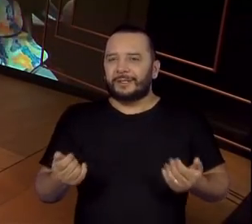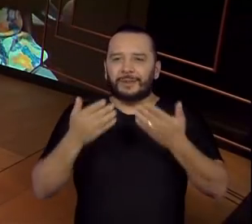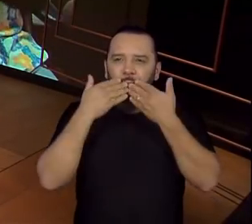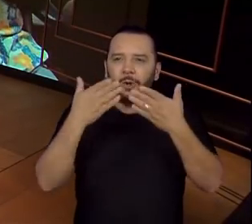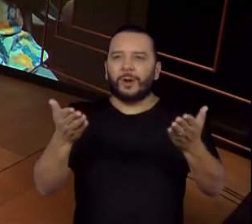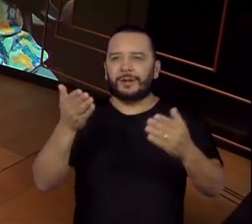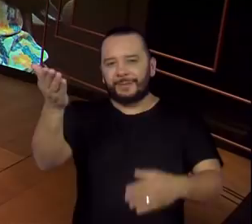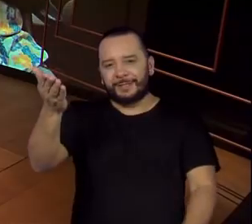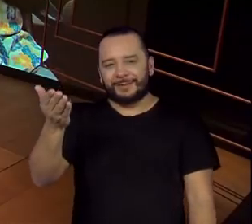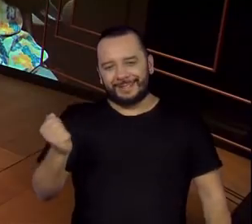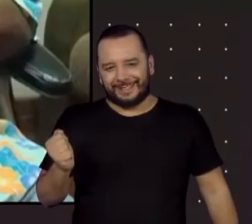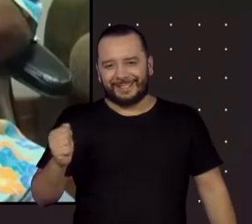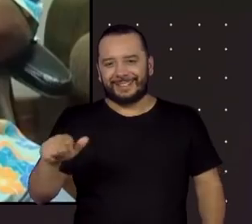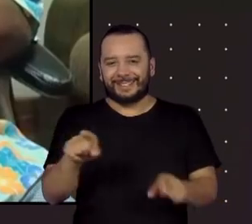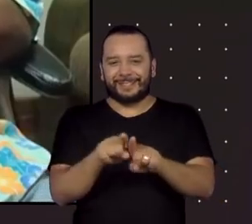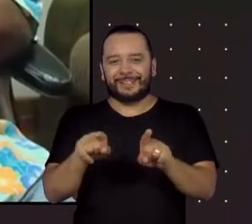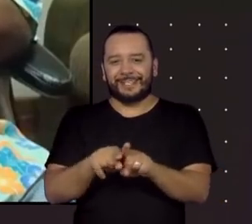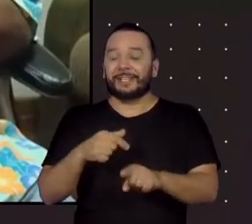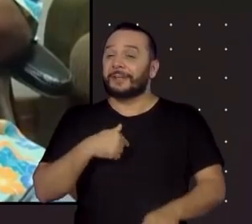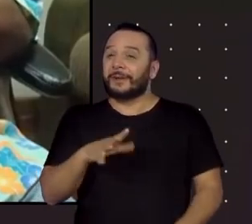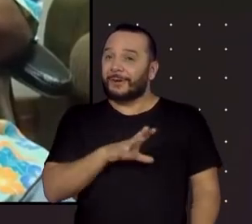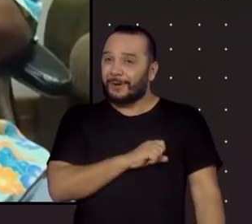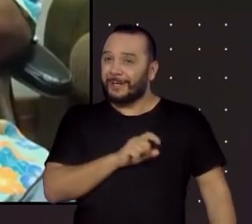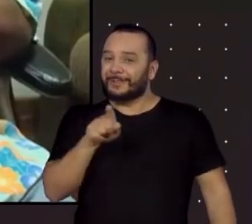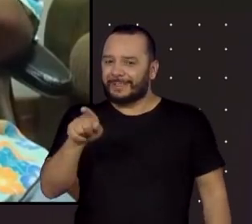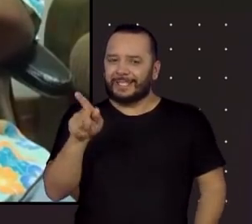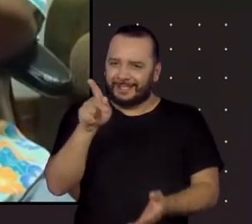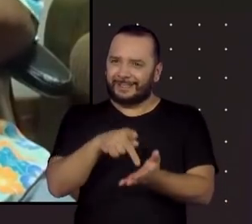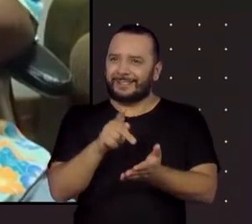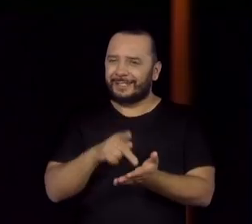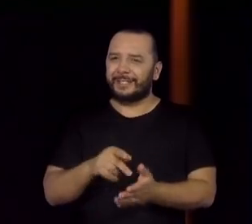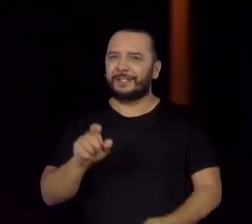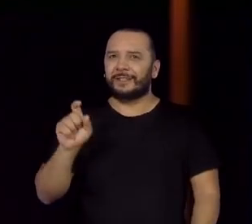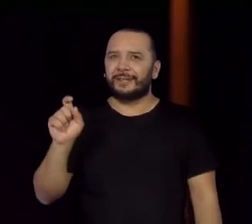meu beijo, querido, te gosto muito, tá? Você